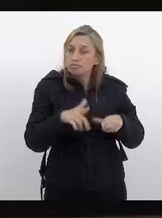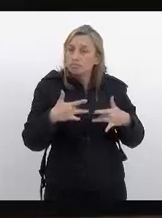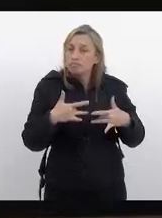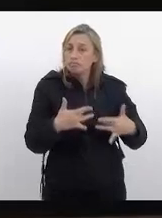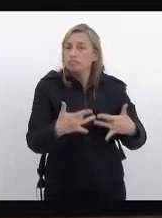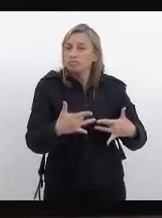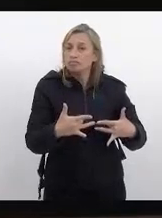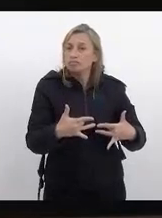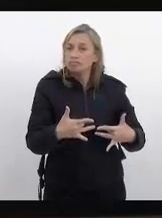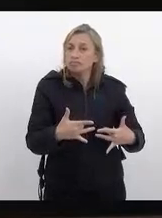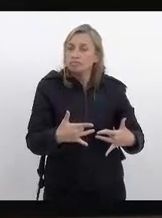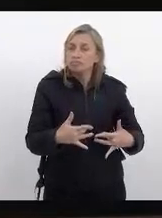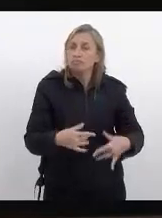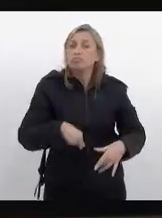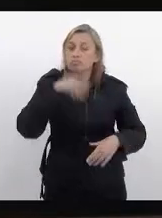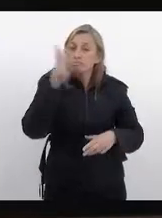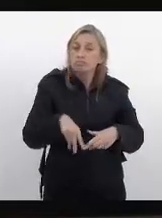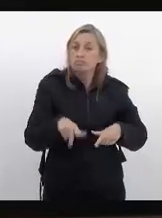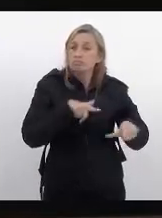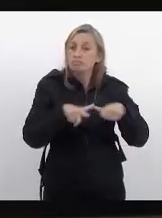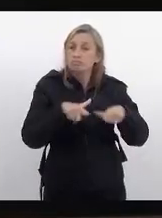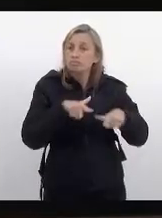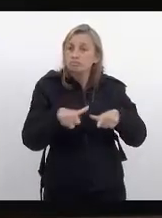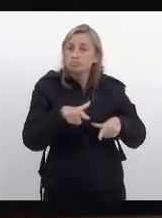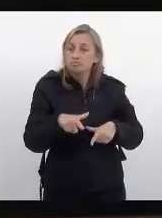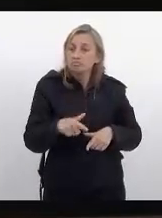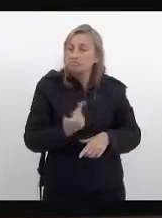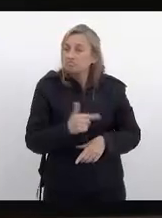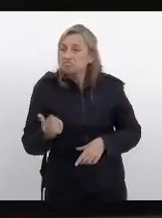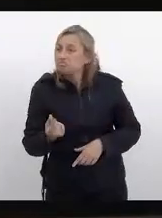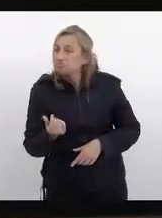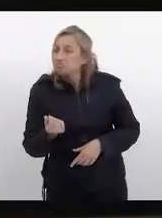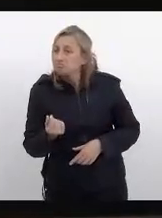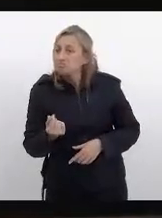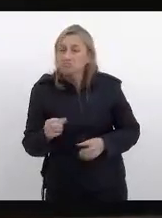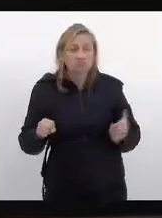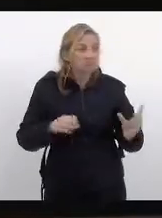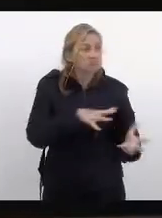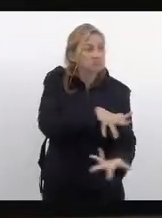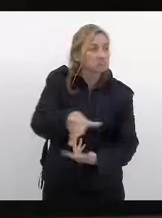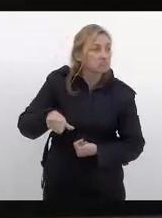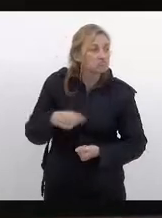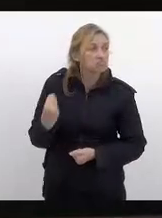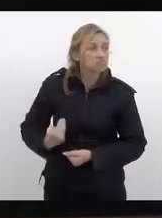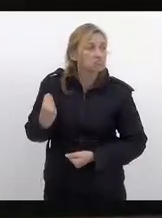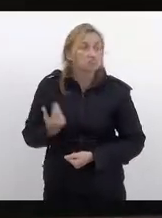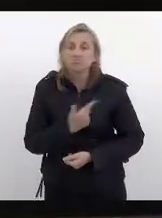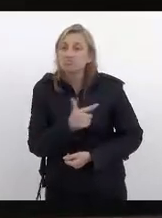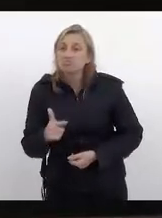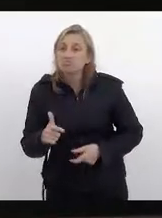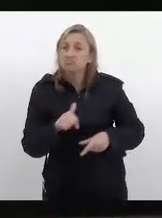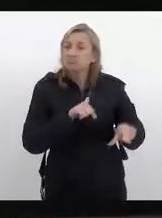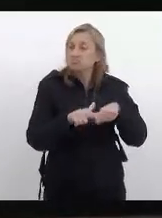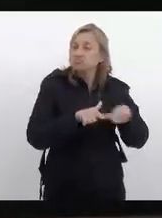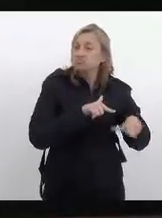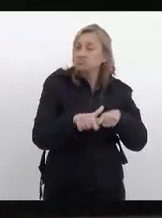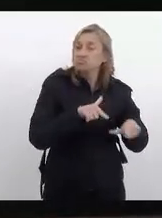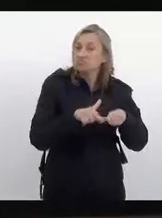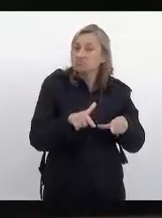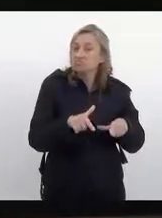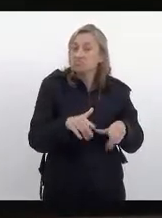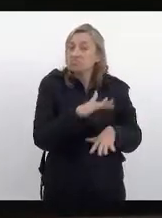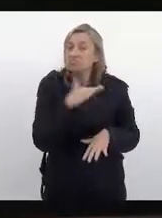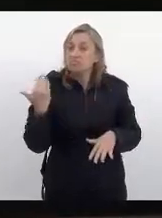solidária de quem tá trabalhando sem condições nesse mundo que a gente tá vivendo que não tem condição de trabalho